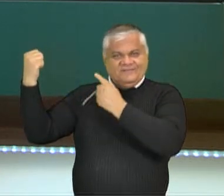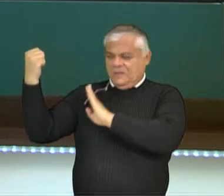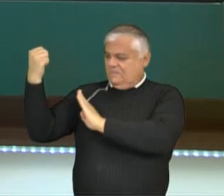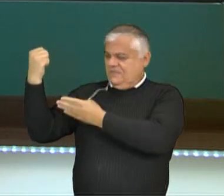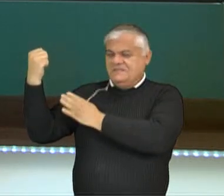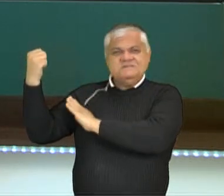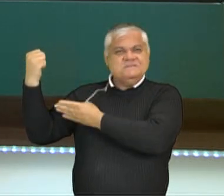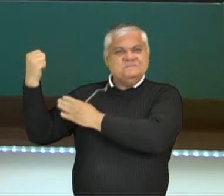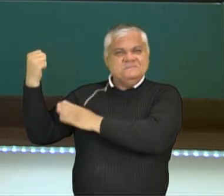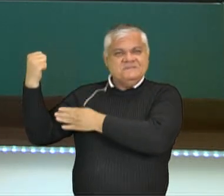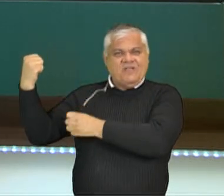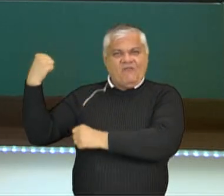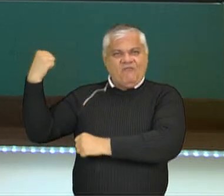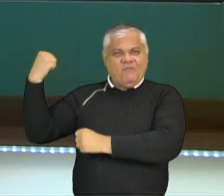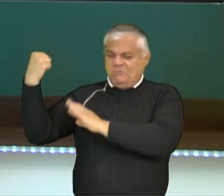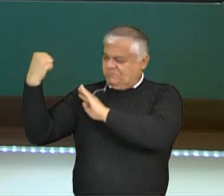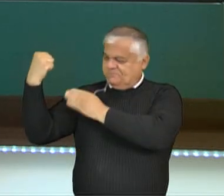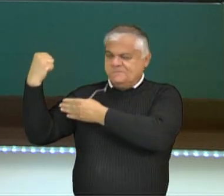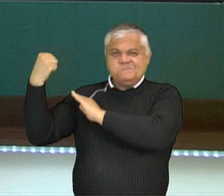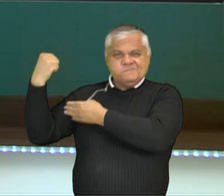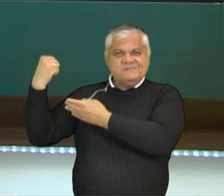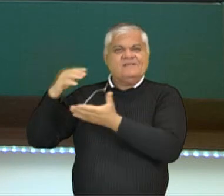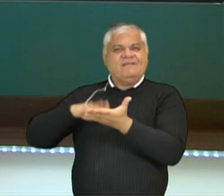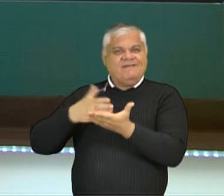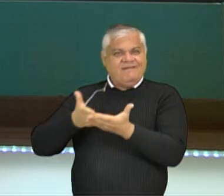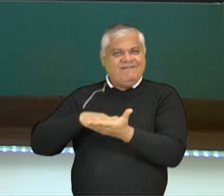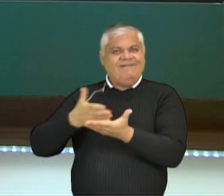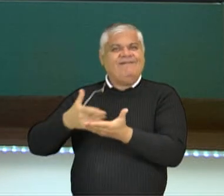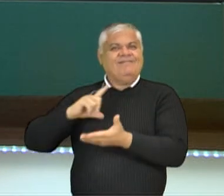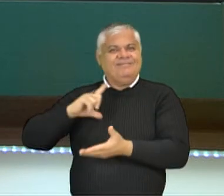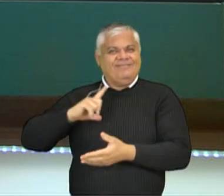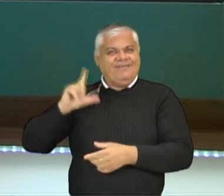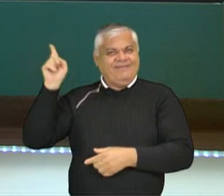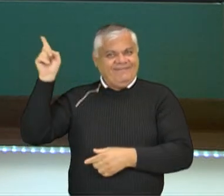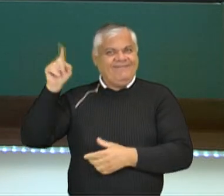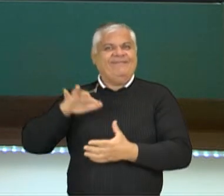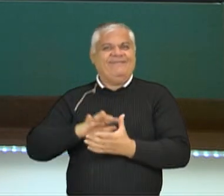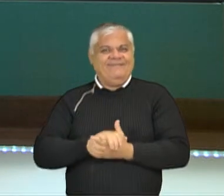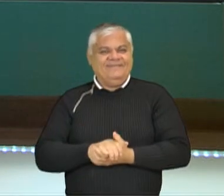fazendo força, então a gente consegue ter várias interpretações com relação a essa imagem.